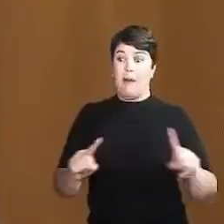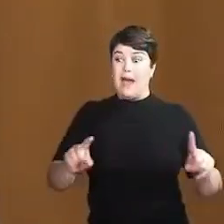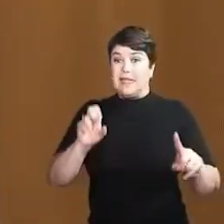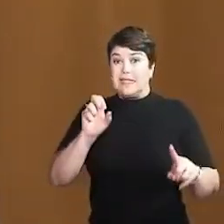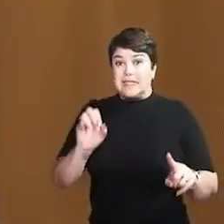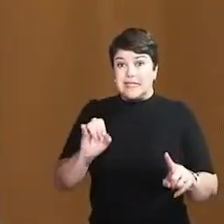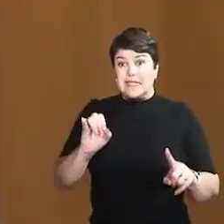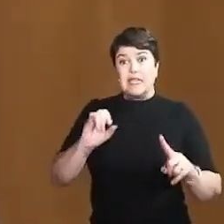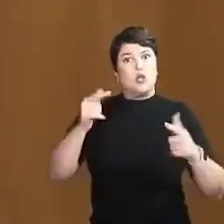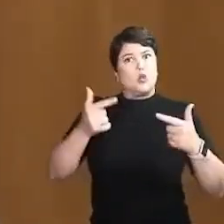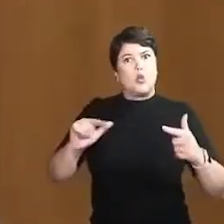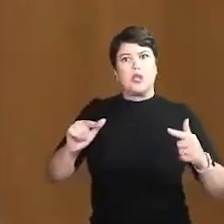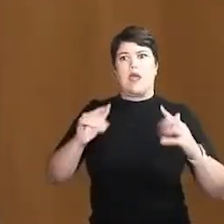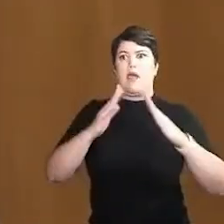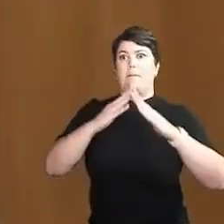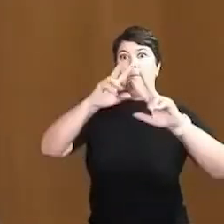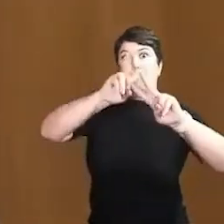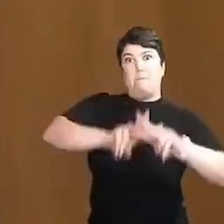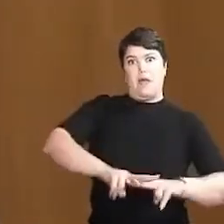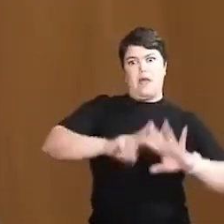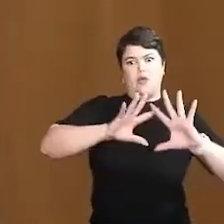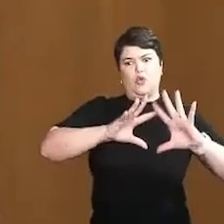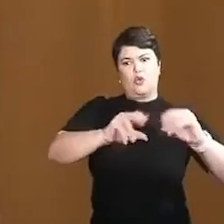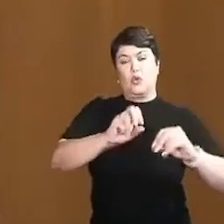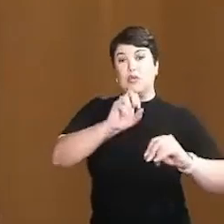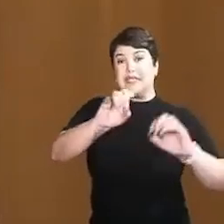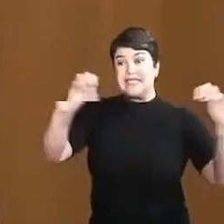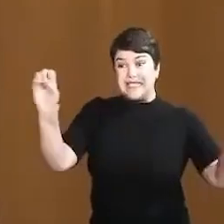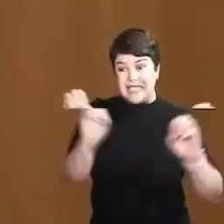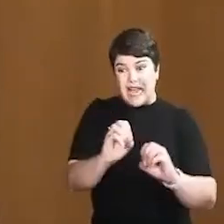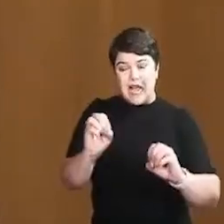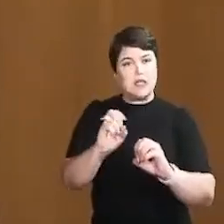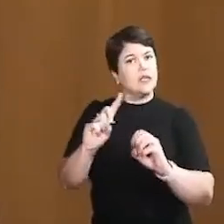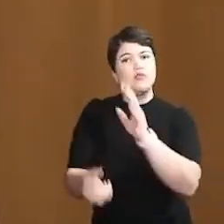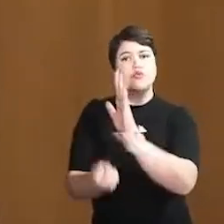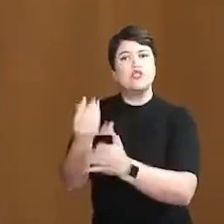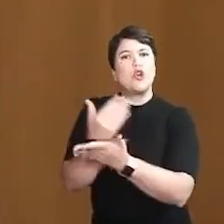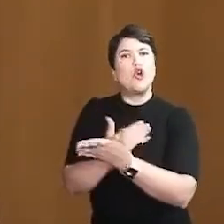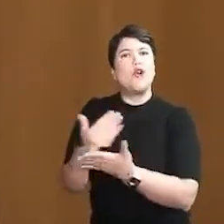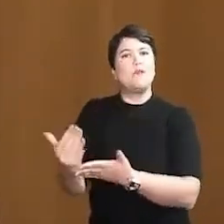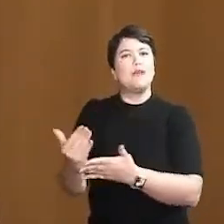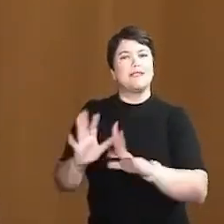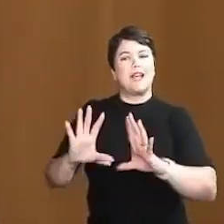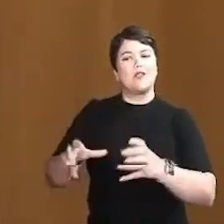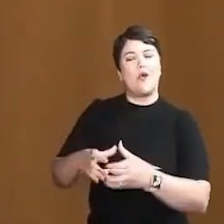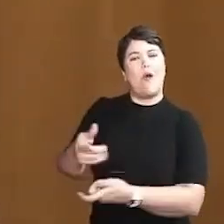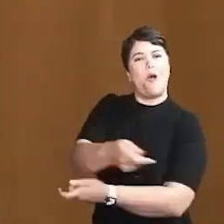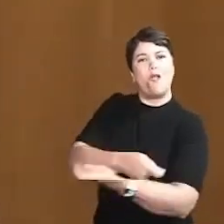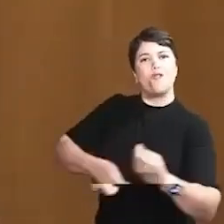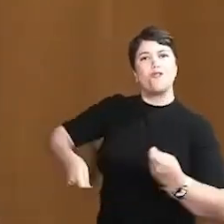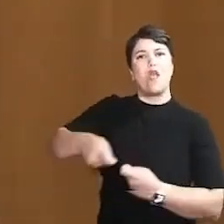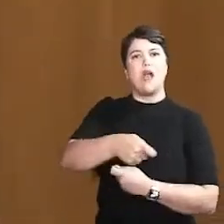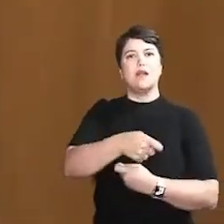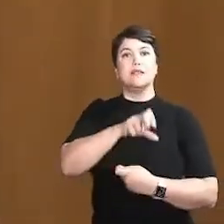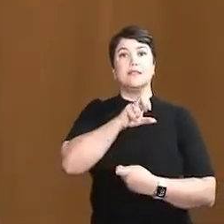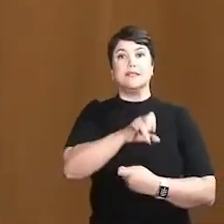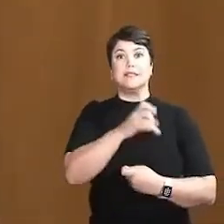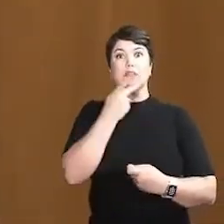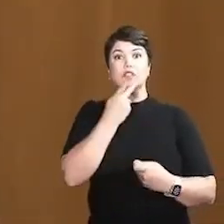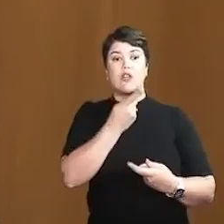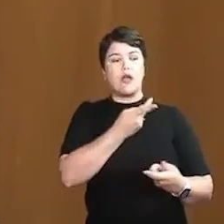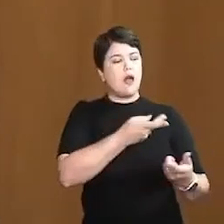sistema penitenciário não teriam nascido as grandes facções criminosas e elas não teriam se